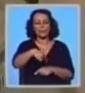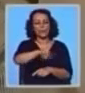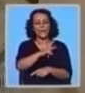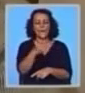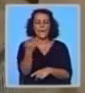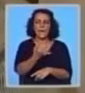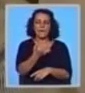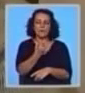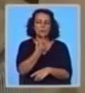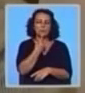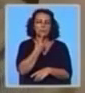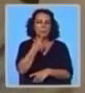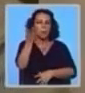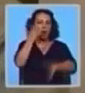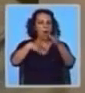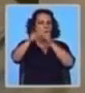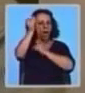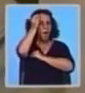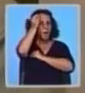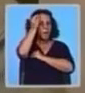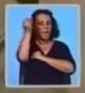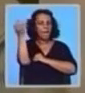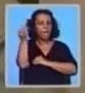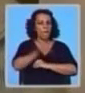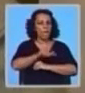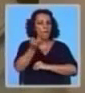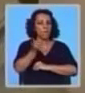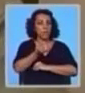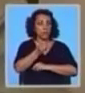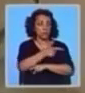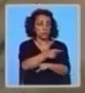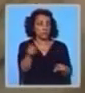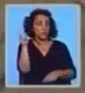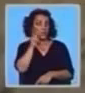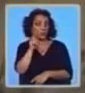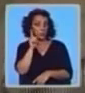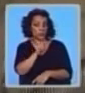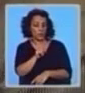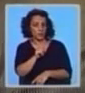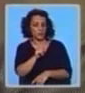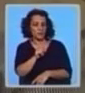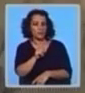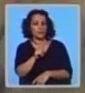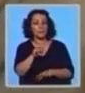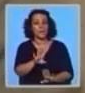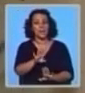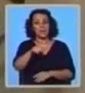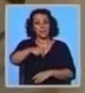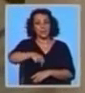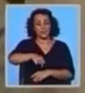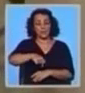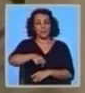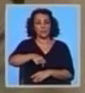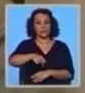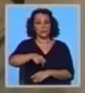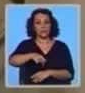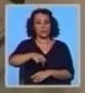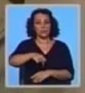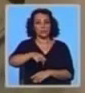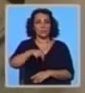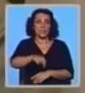de facto aprender algo que é extremamente importante, e um dos grandes objetivos